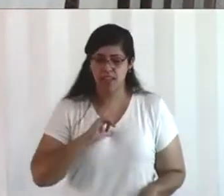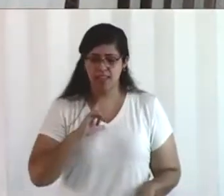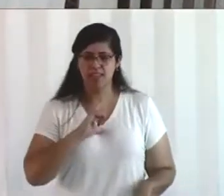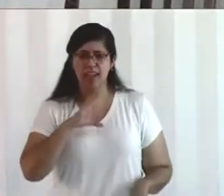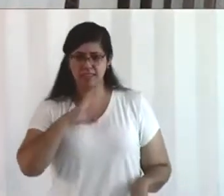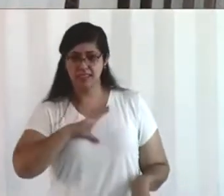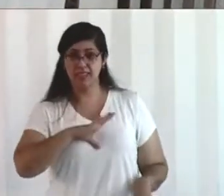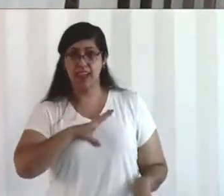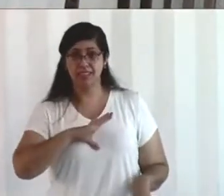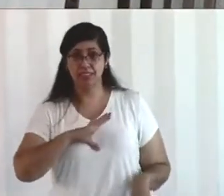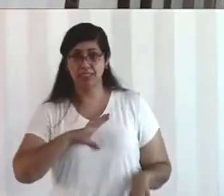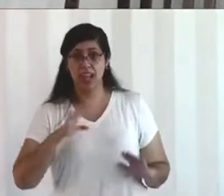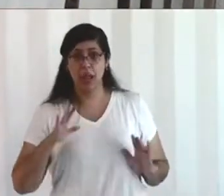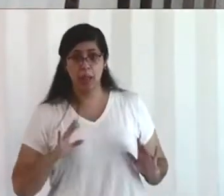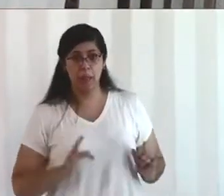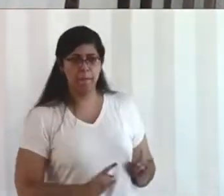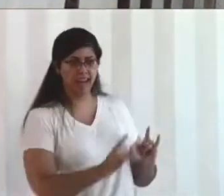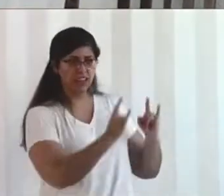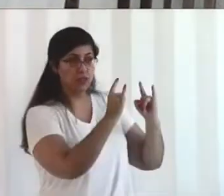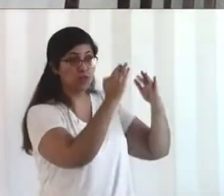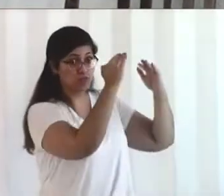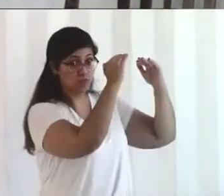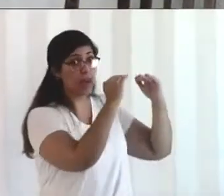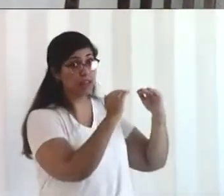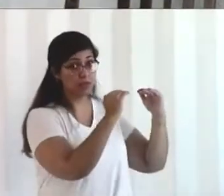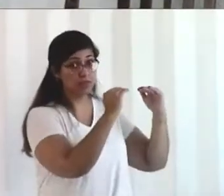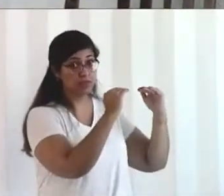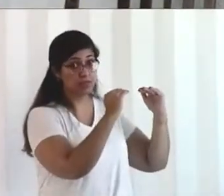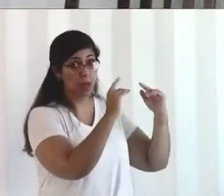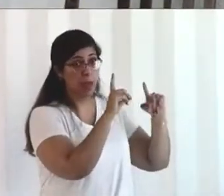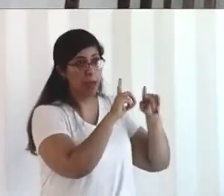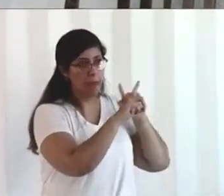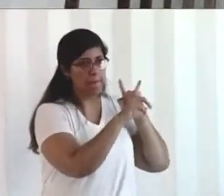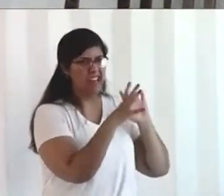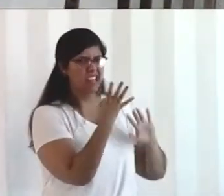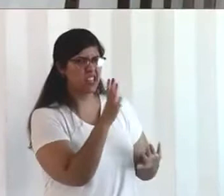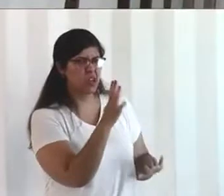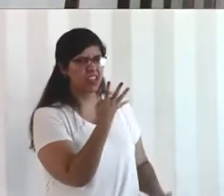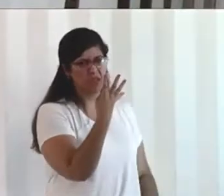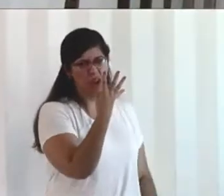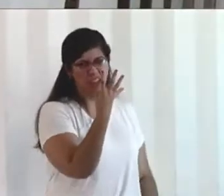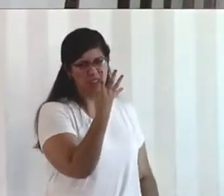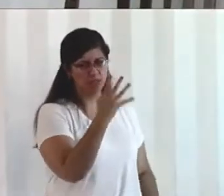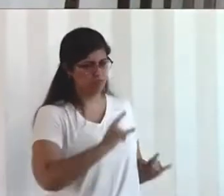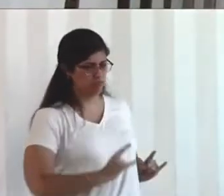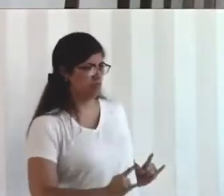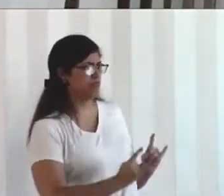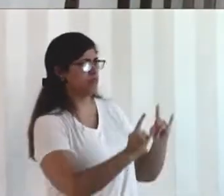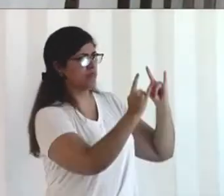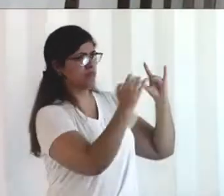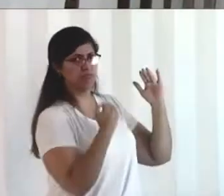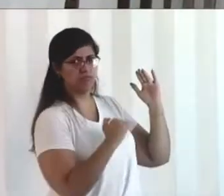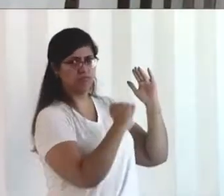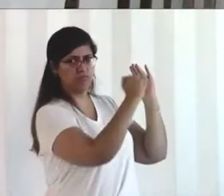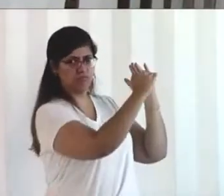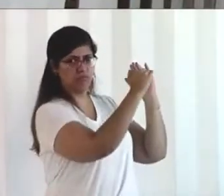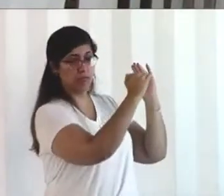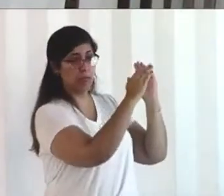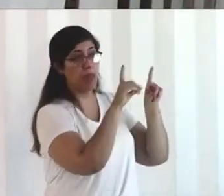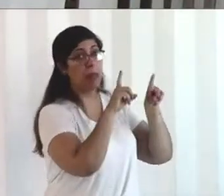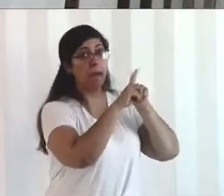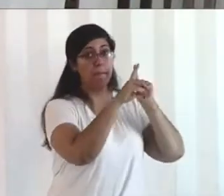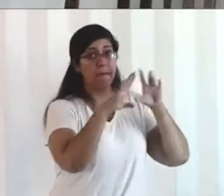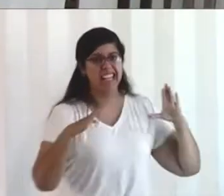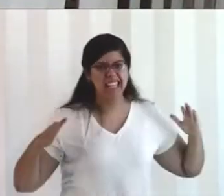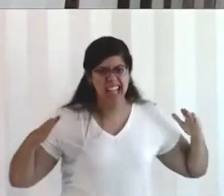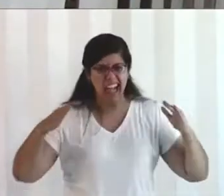têm prédios muito altos, prédios baixos, de 3 a 4 andares, não mais do que isso, e as igrejas